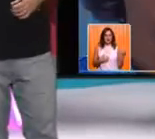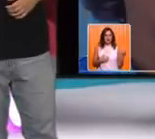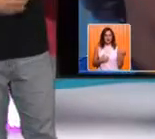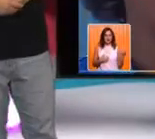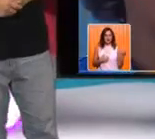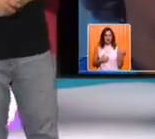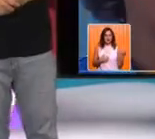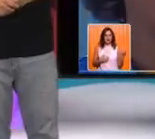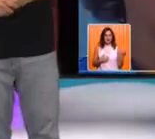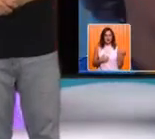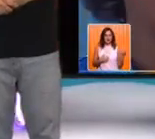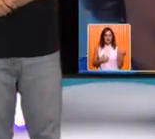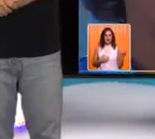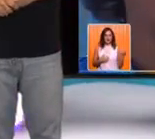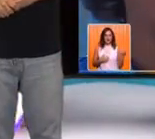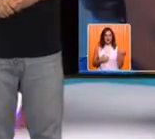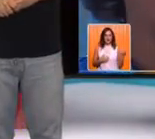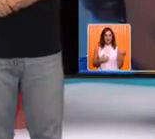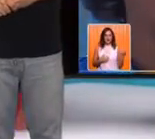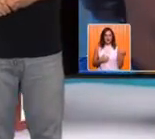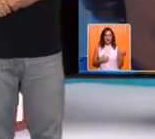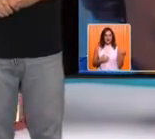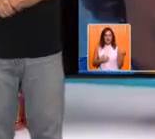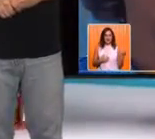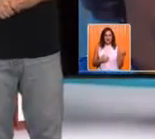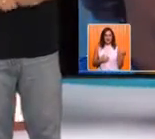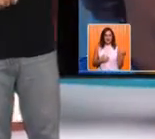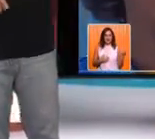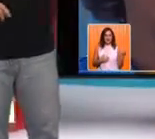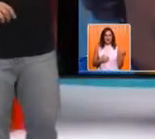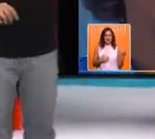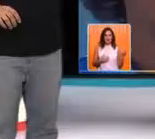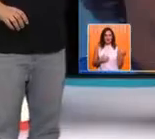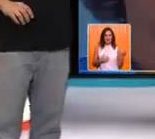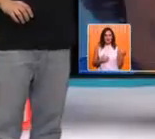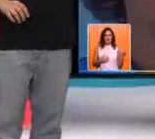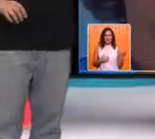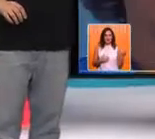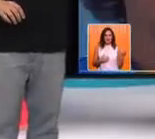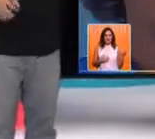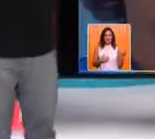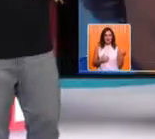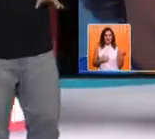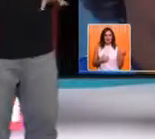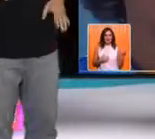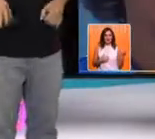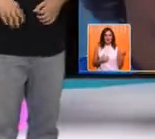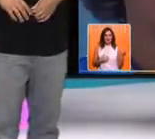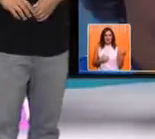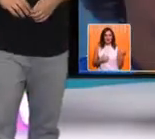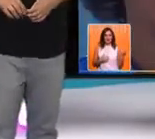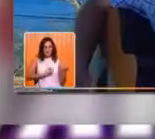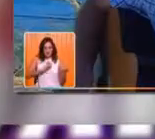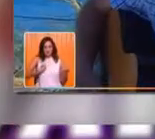tem a sensação que também vamos sentir um vazio quando começamos a ouvir piada deixa-me